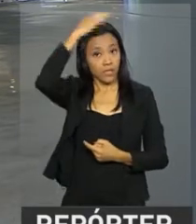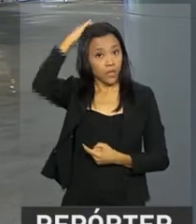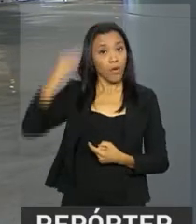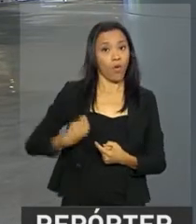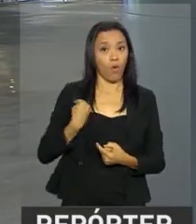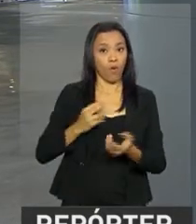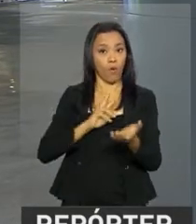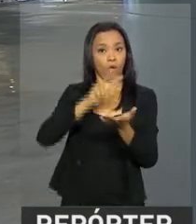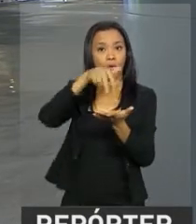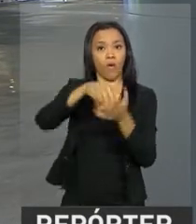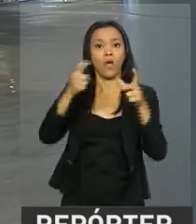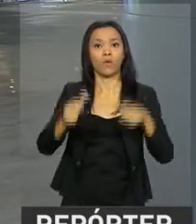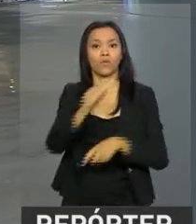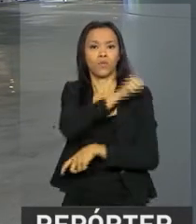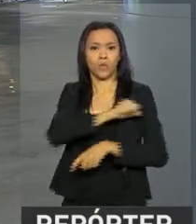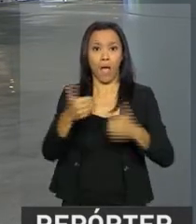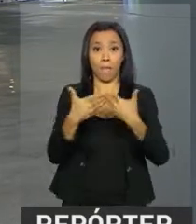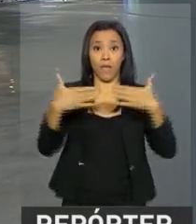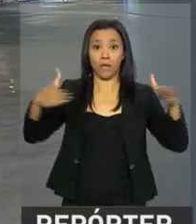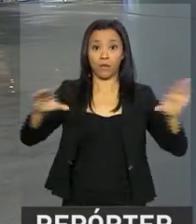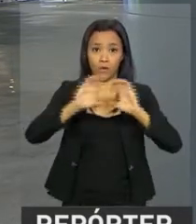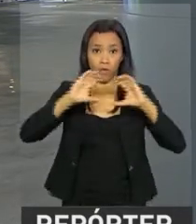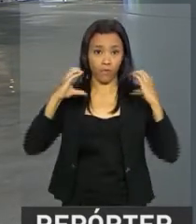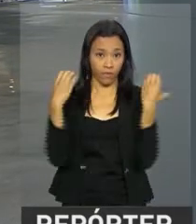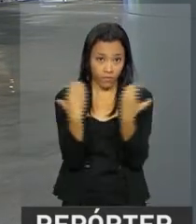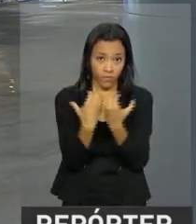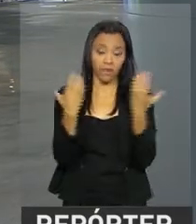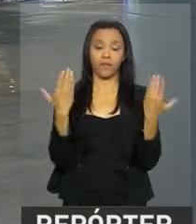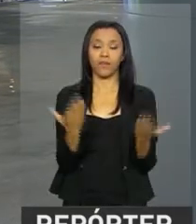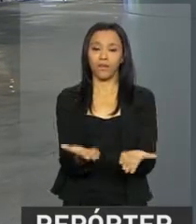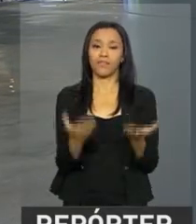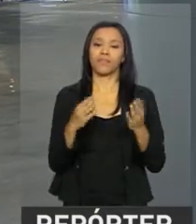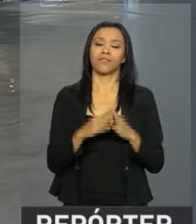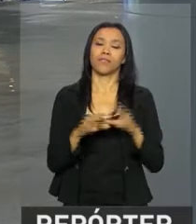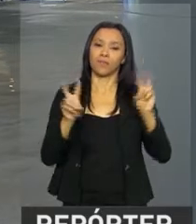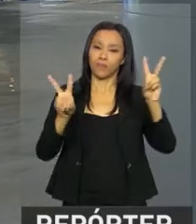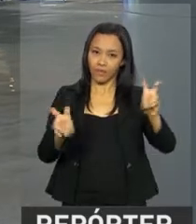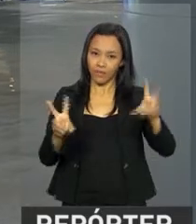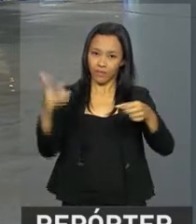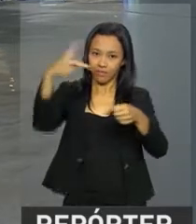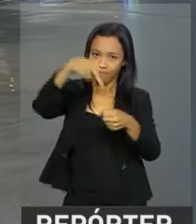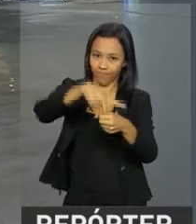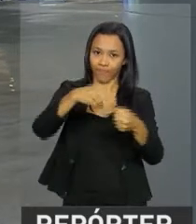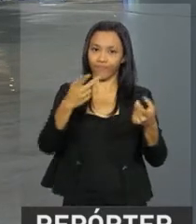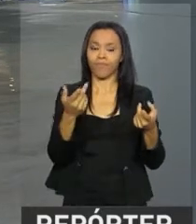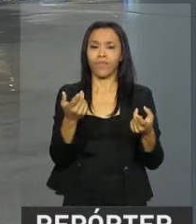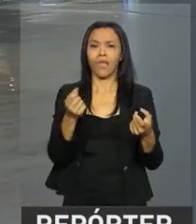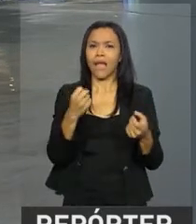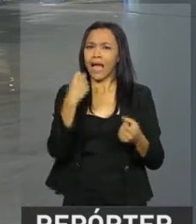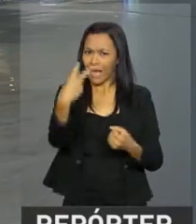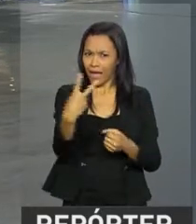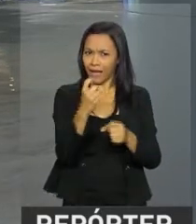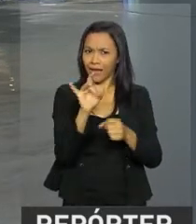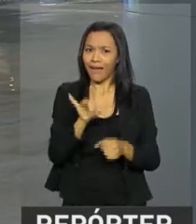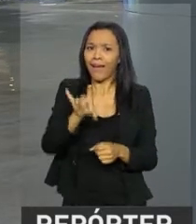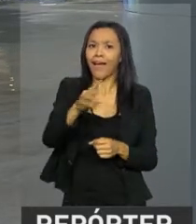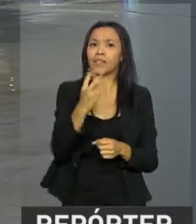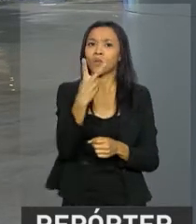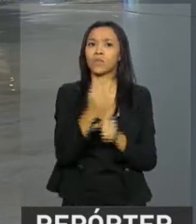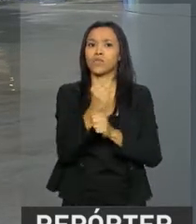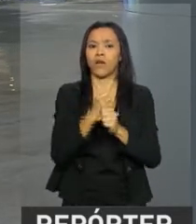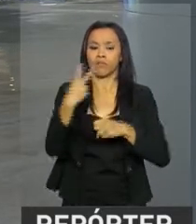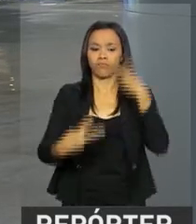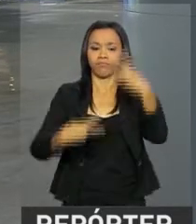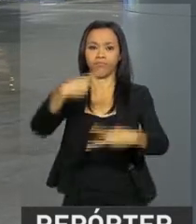hoje pela manhã a abertura da conferência e exposição Rio Óleo e Gás, promovido a cada 2 anos pelo Instituto Brasileiro